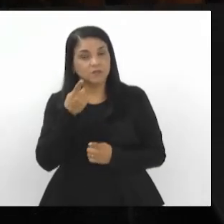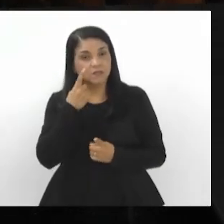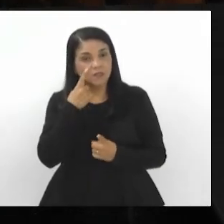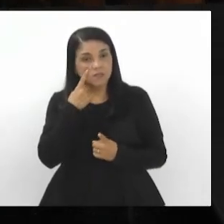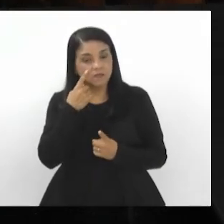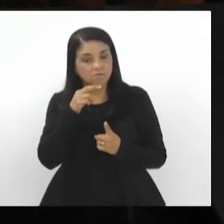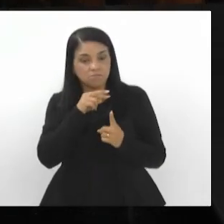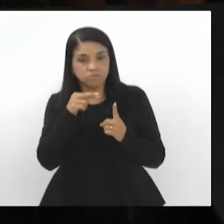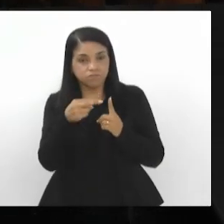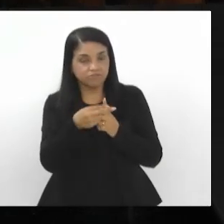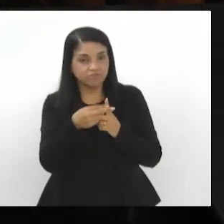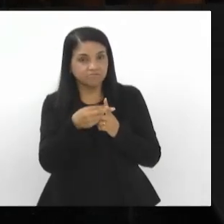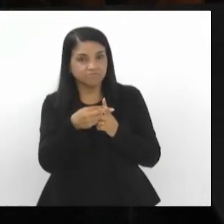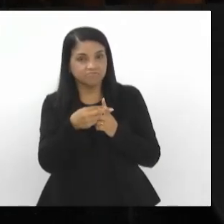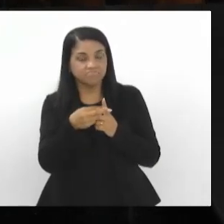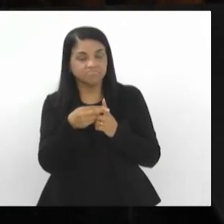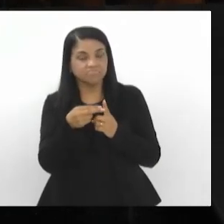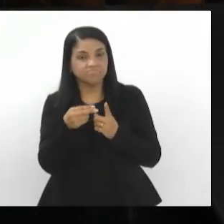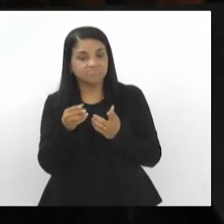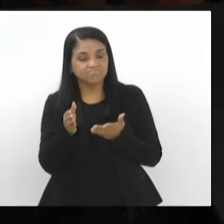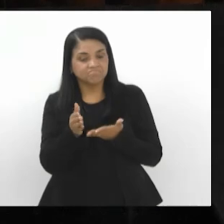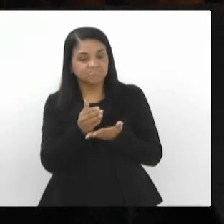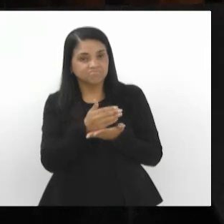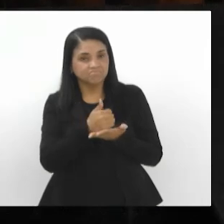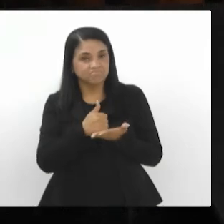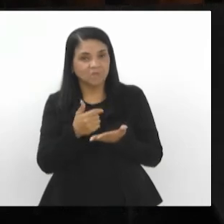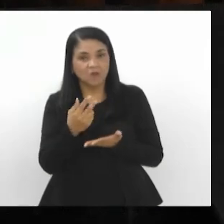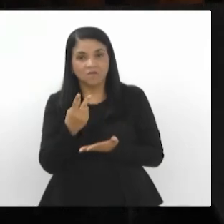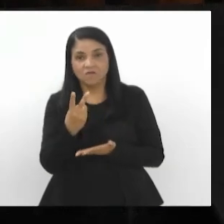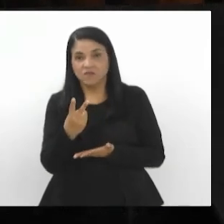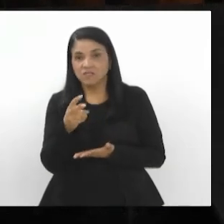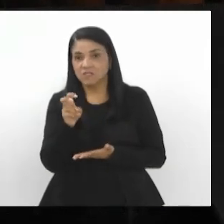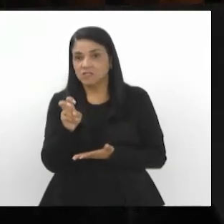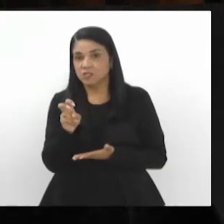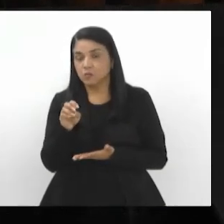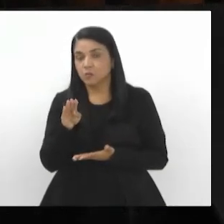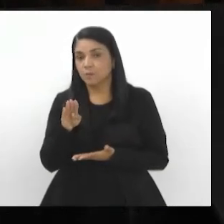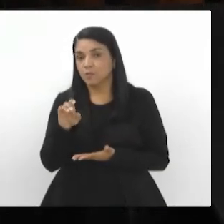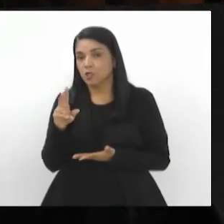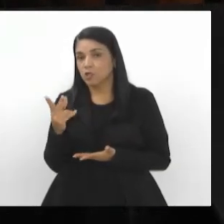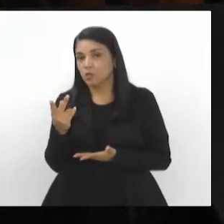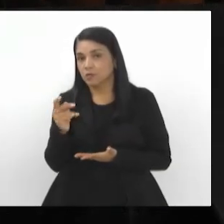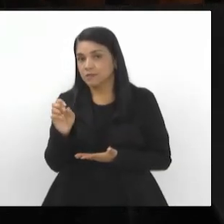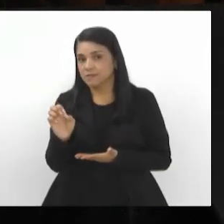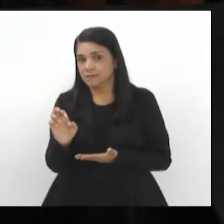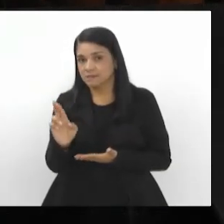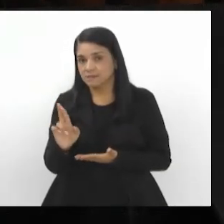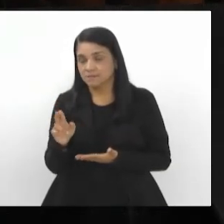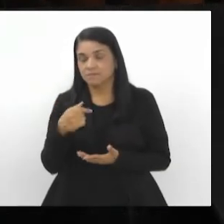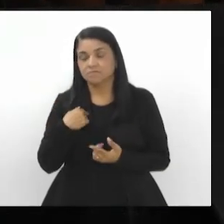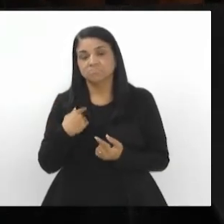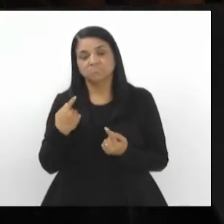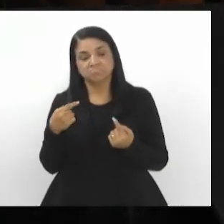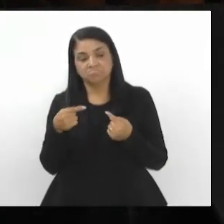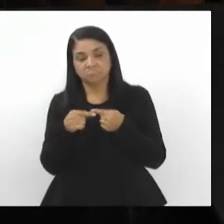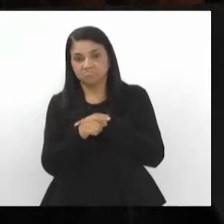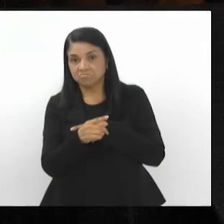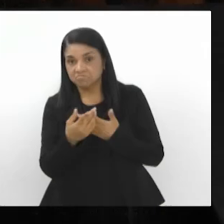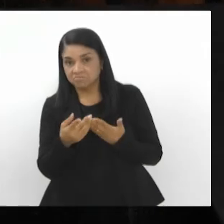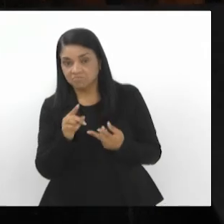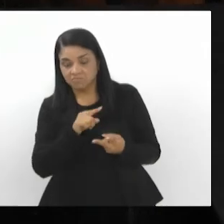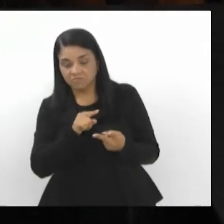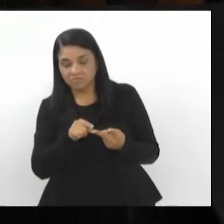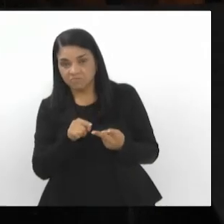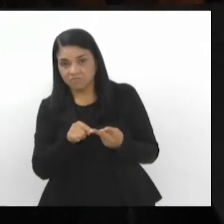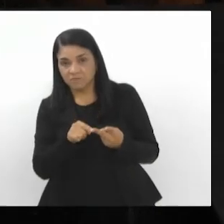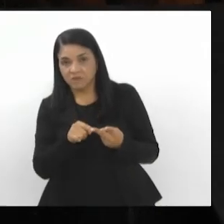uma renúncia de receita na ordem de 25 bilhões. Outra contradição, temos um